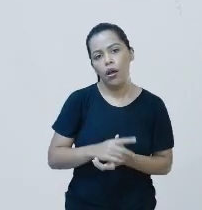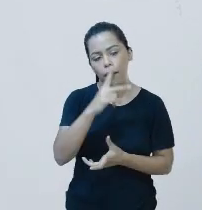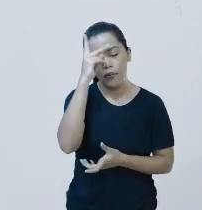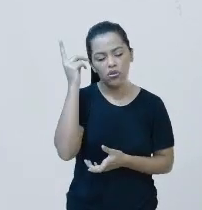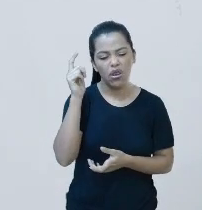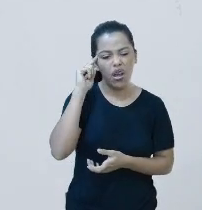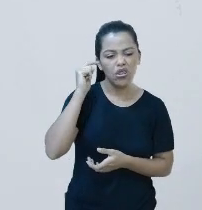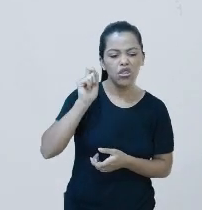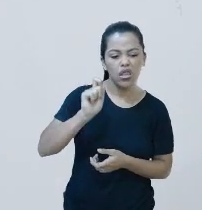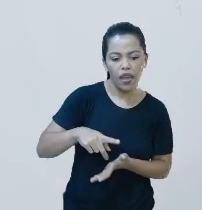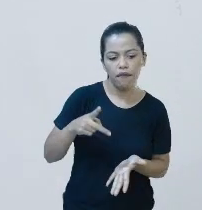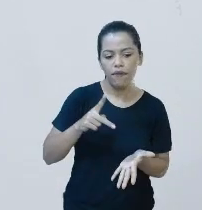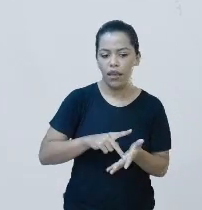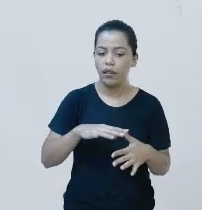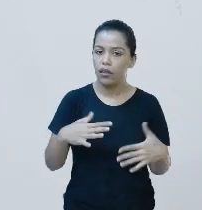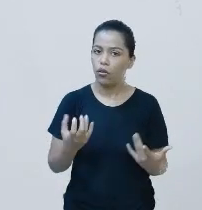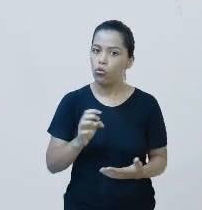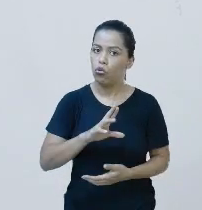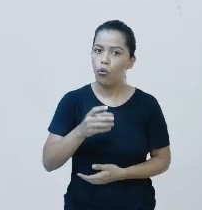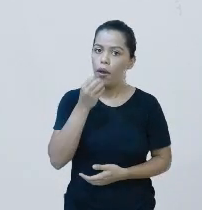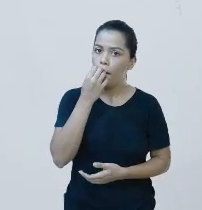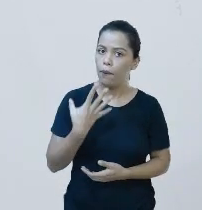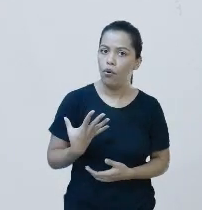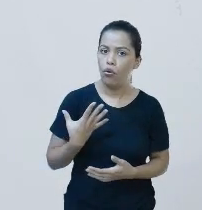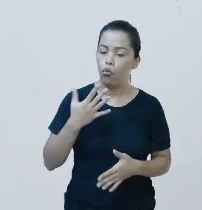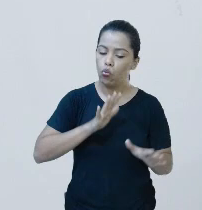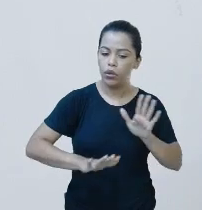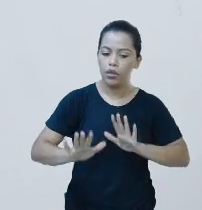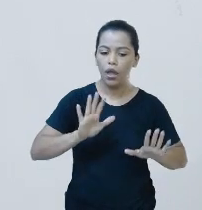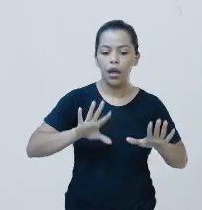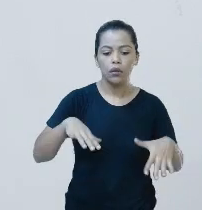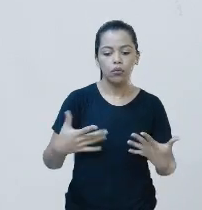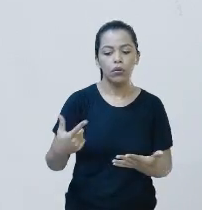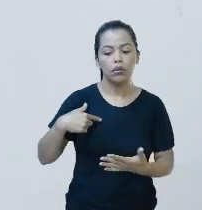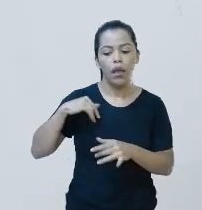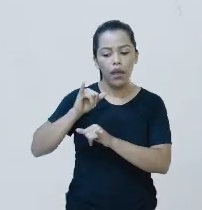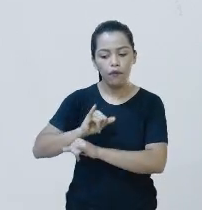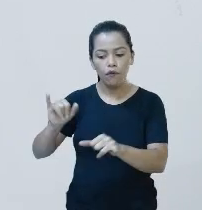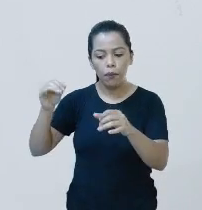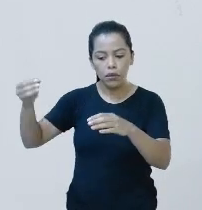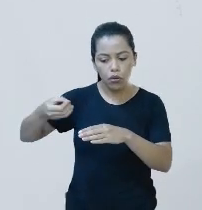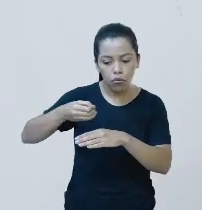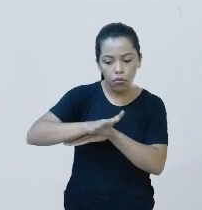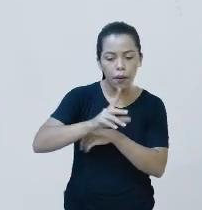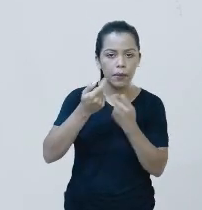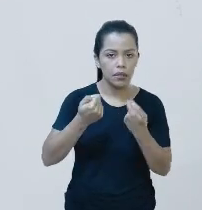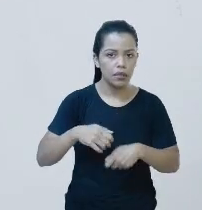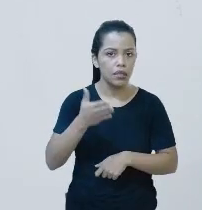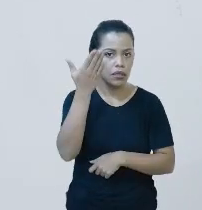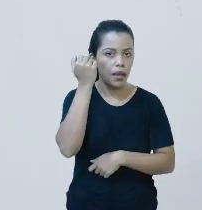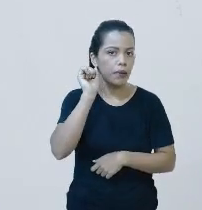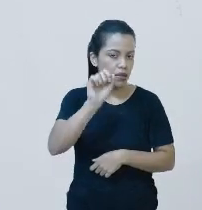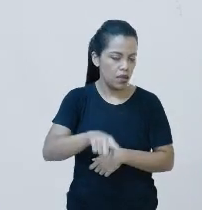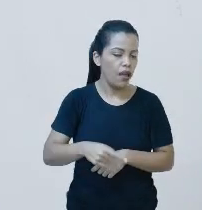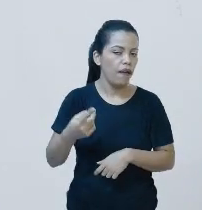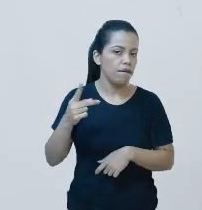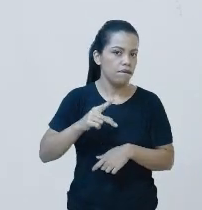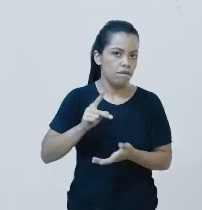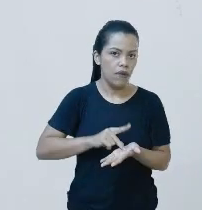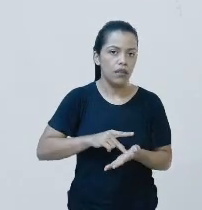Antes de você compartilhar qualquer coisa, é bom verificar a procedência e a veracidade daquela